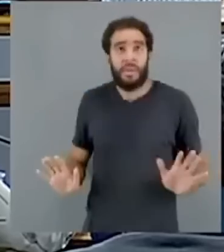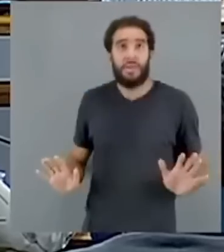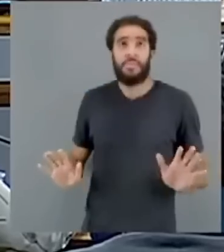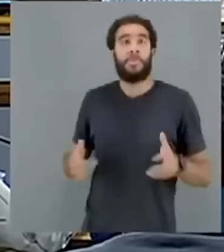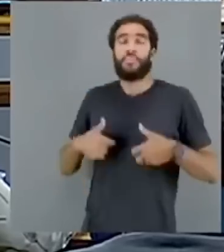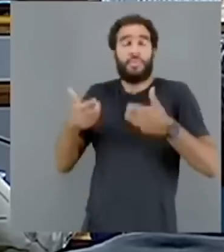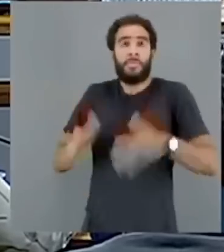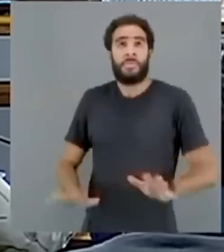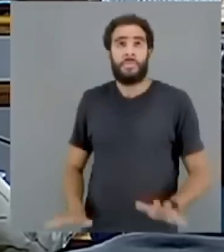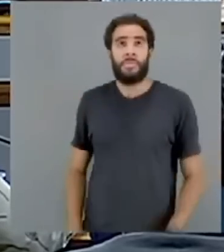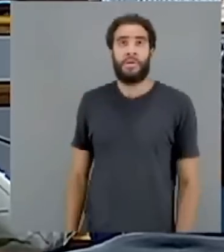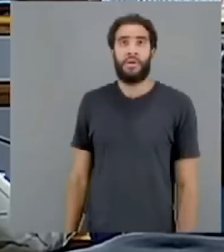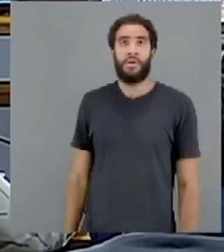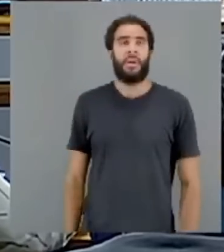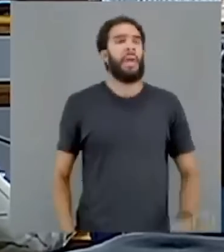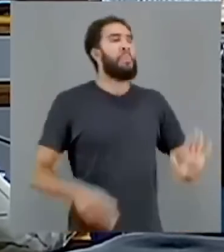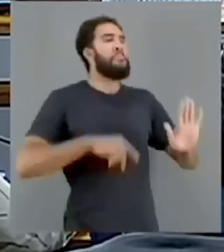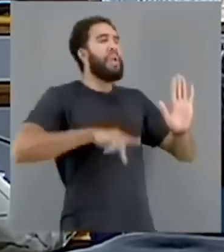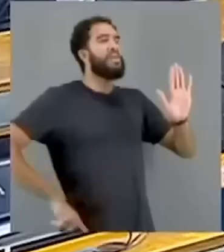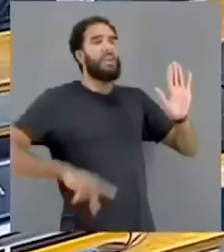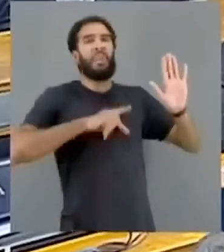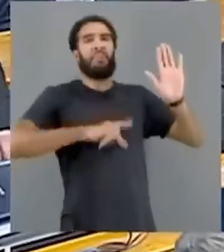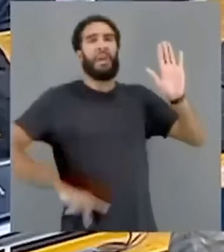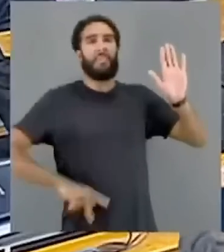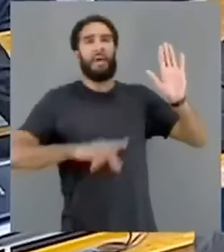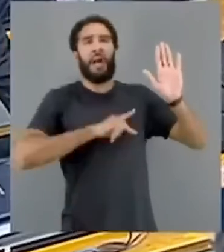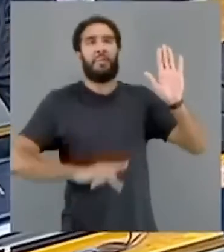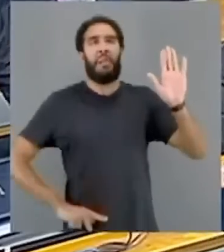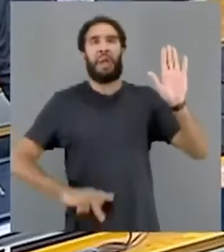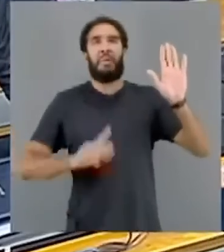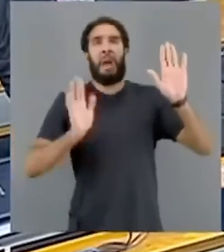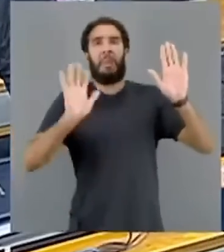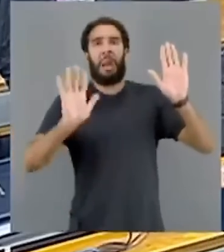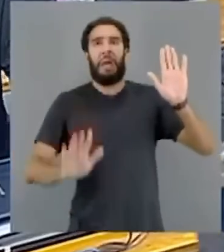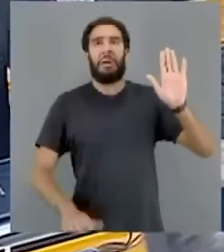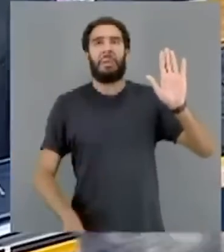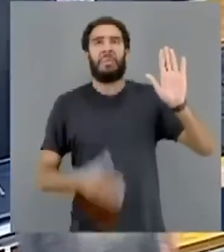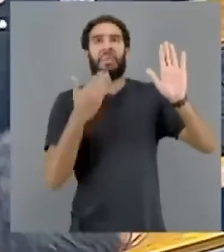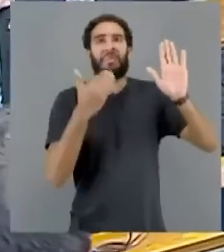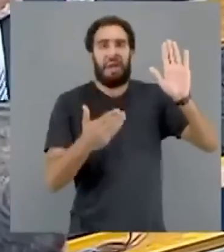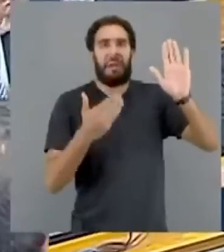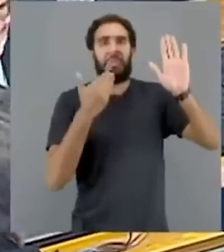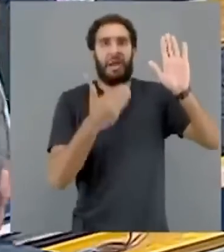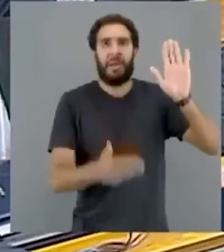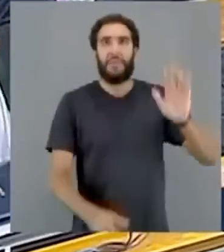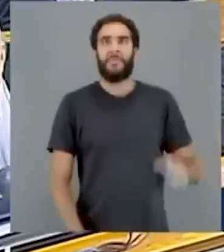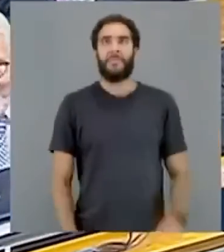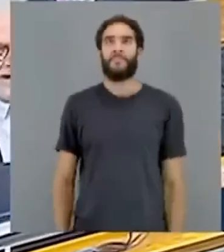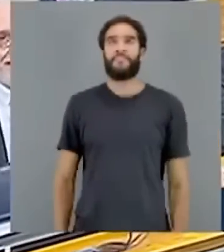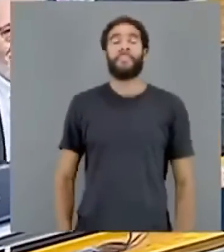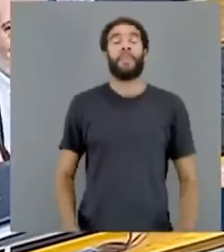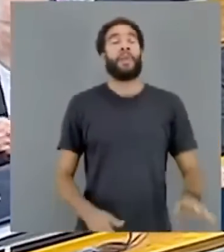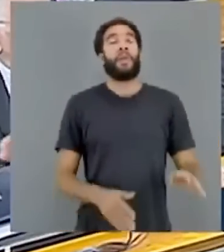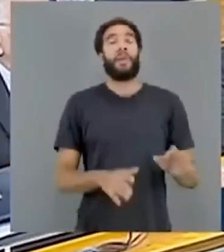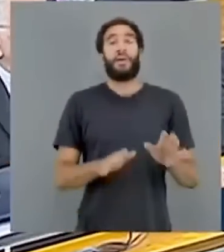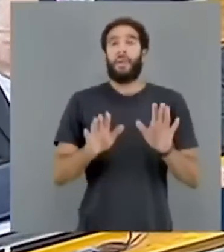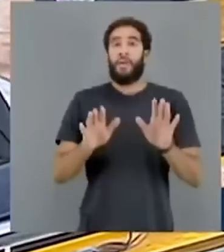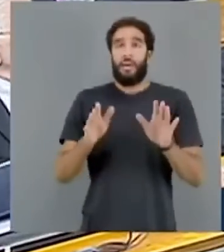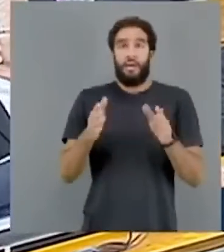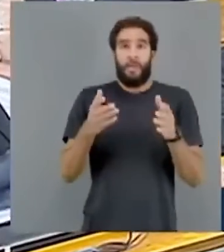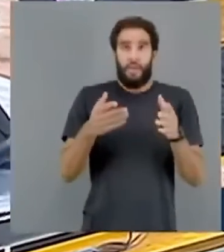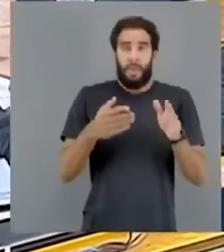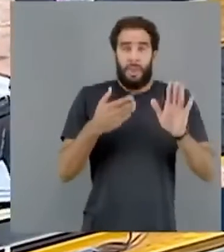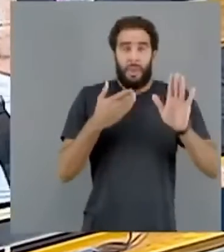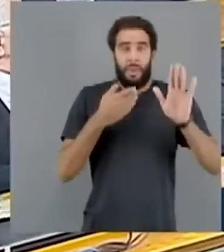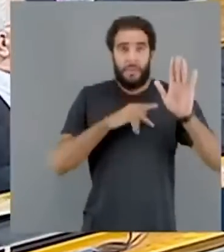mas. Presidente, o senhor não pode interferir, presidente. Penso que volte atrás da indeferição do requerimento. Não é a Vossa Excelência